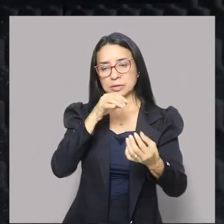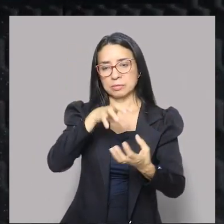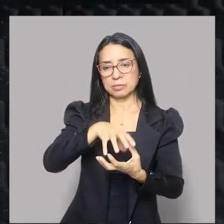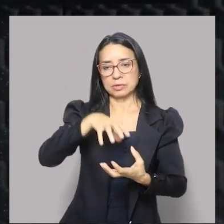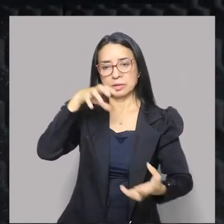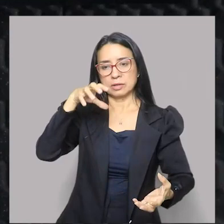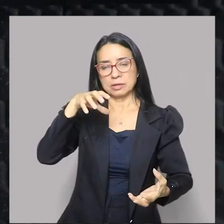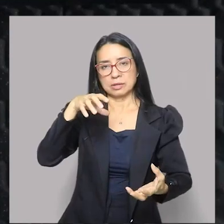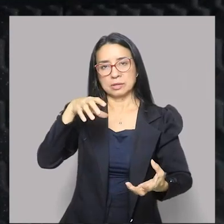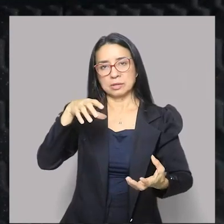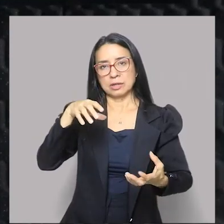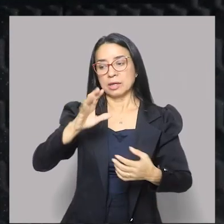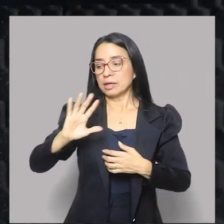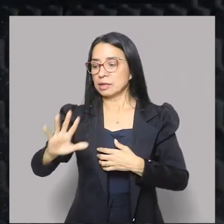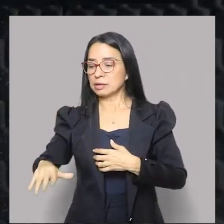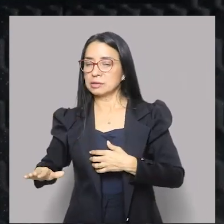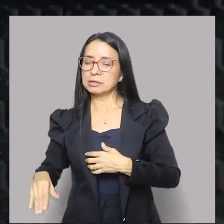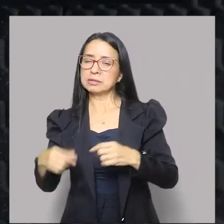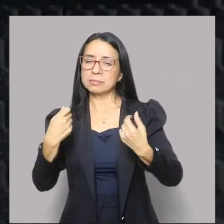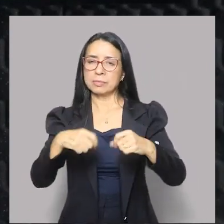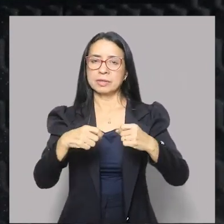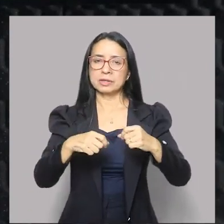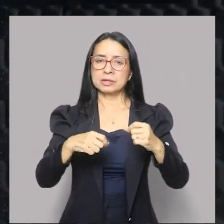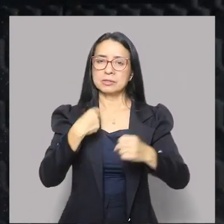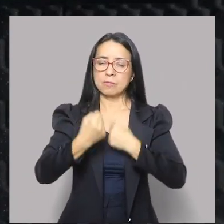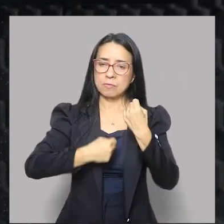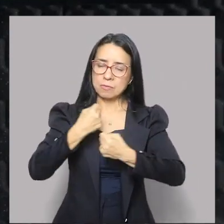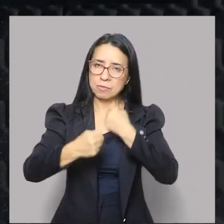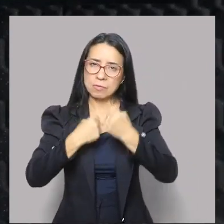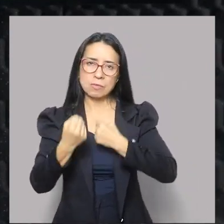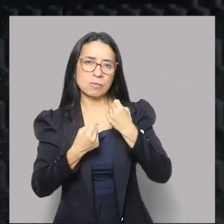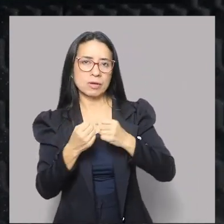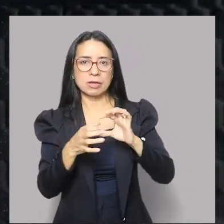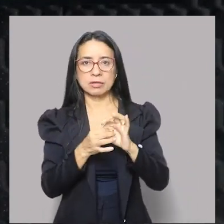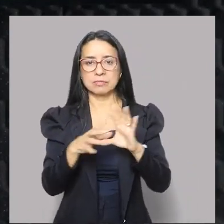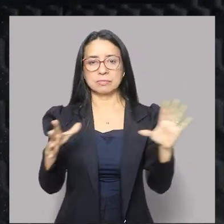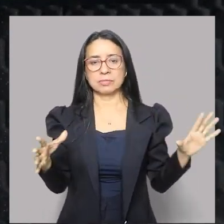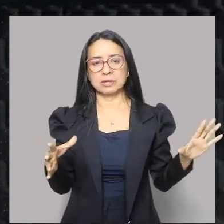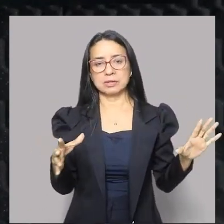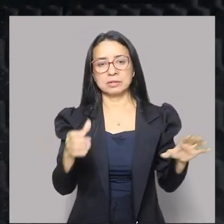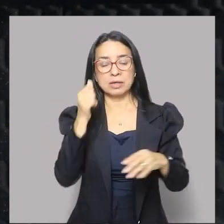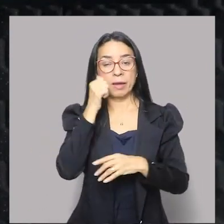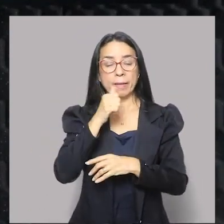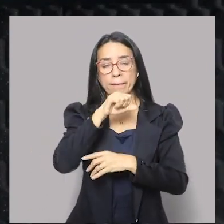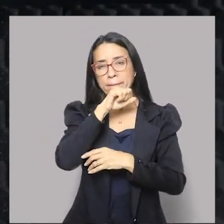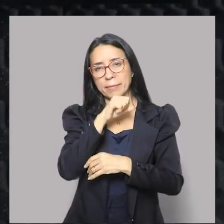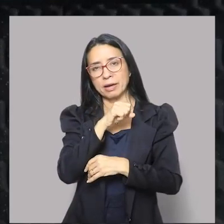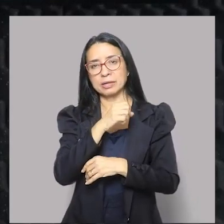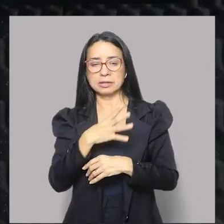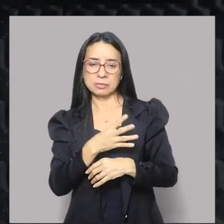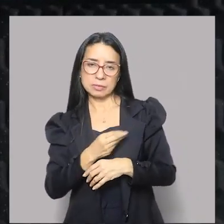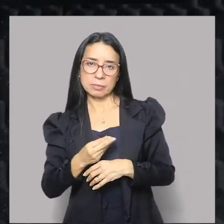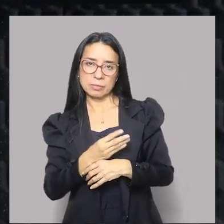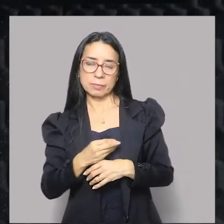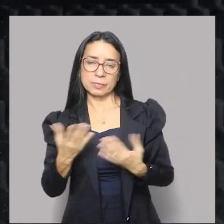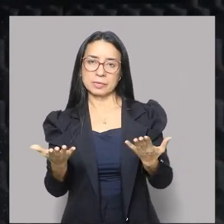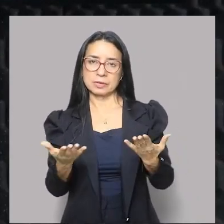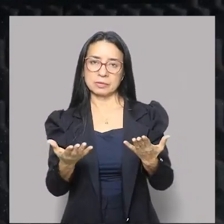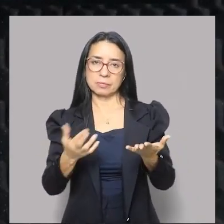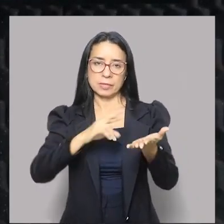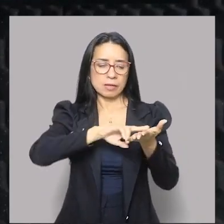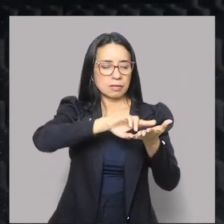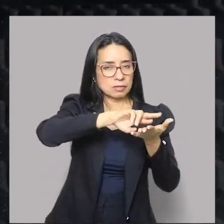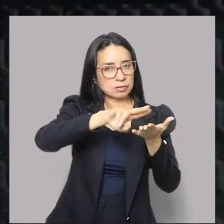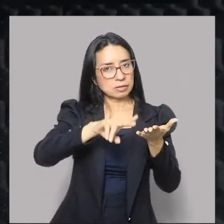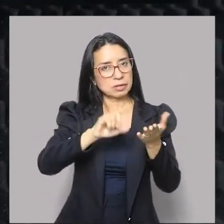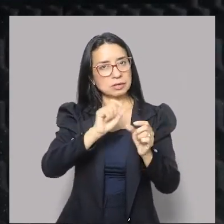precisam correr livremente, né? Mães que são lactantes? Será que esse desenho tem sido aí, mesmo